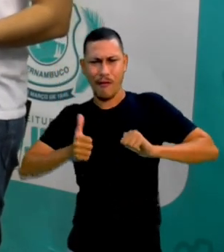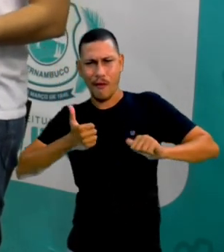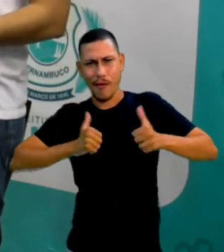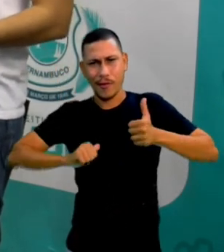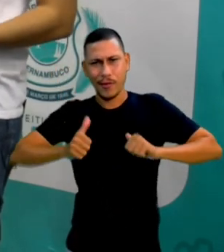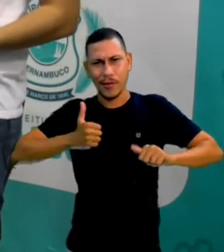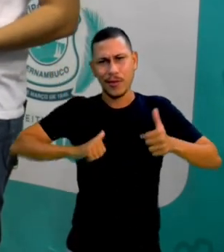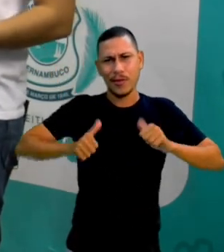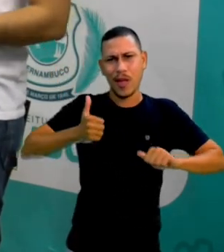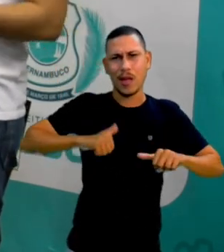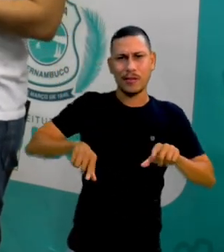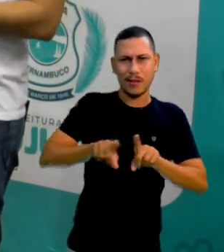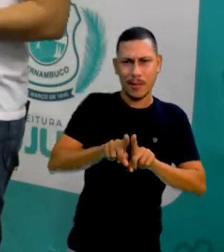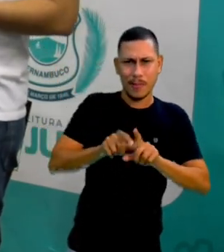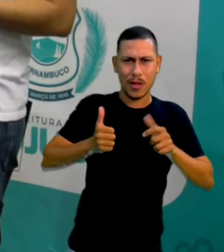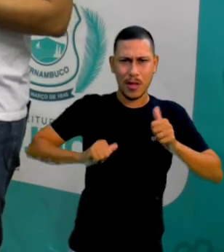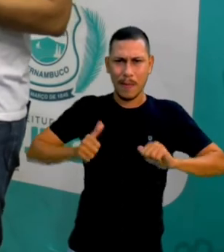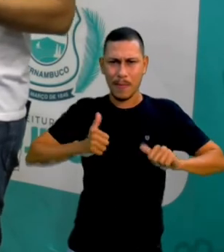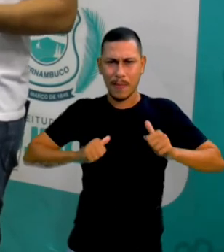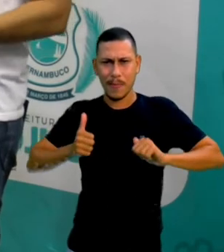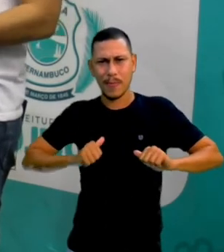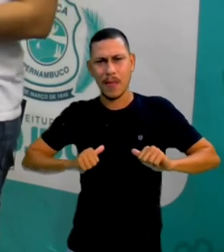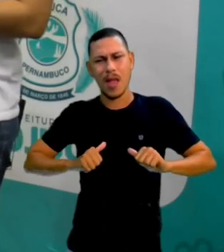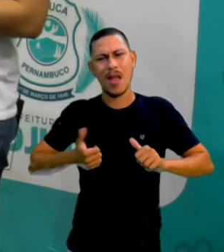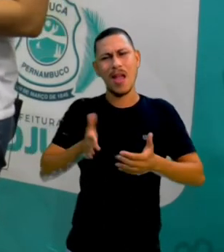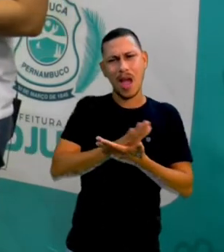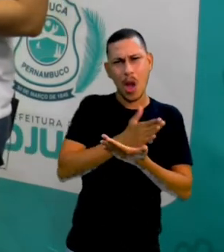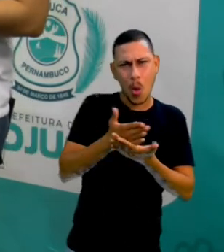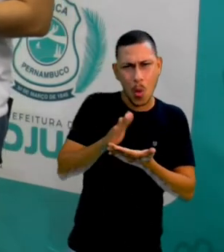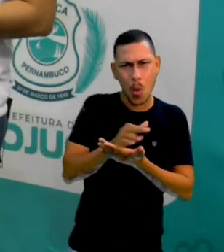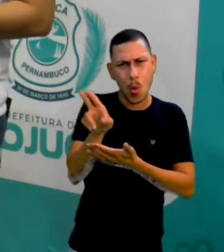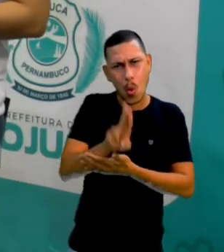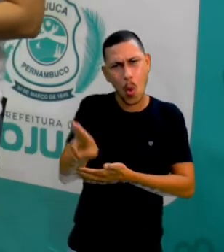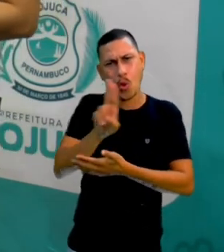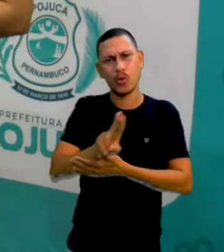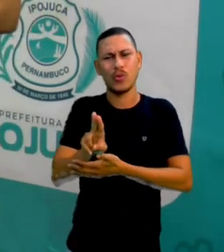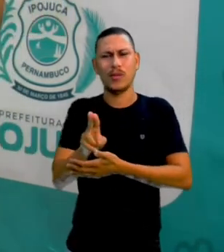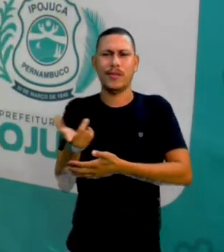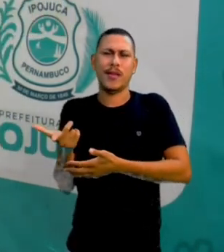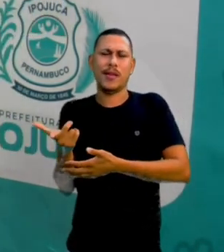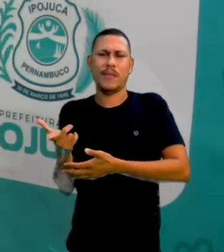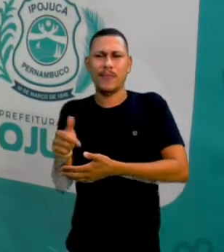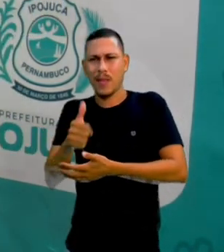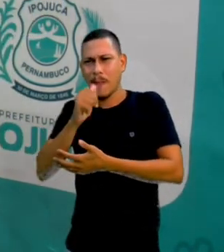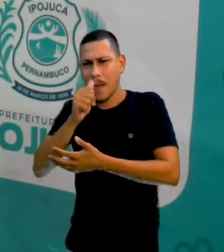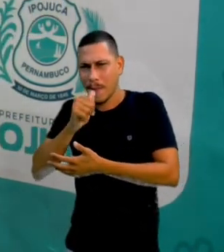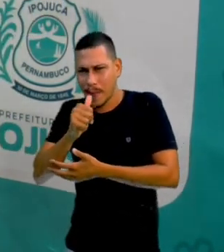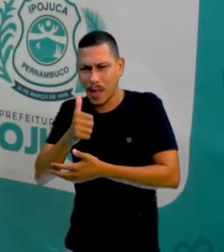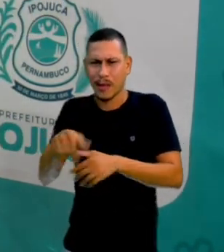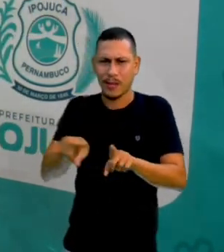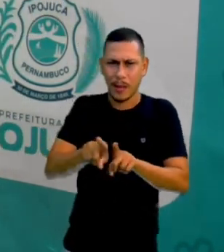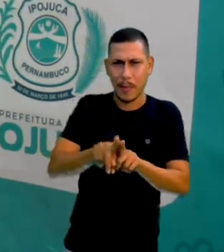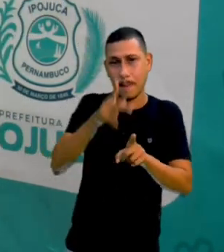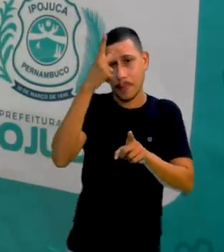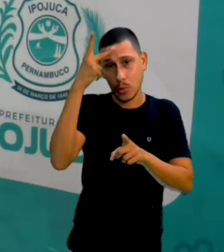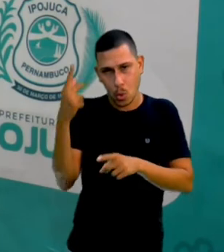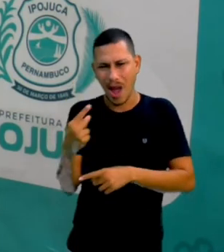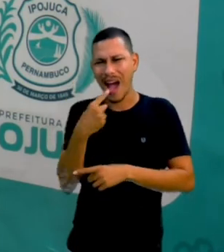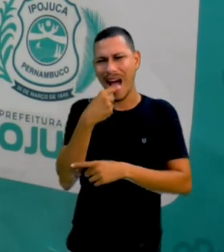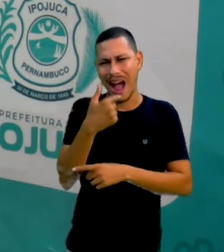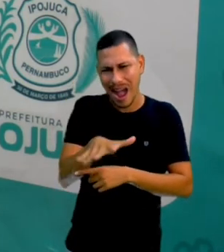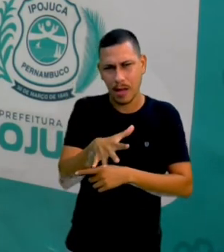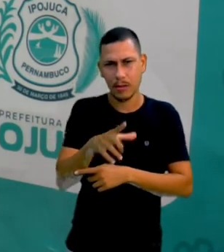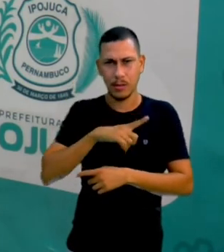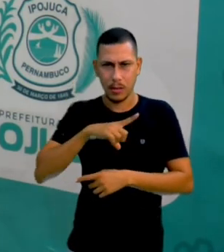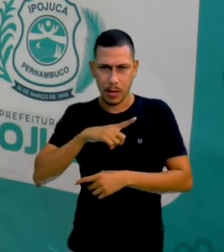tem a questão da depressão e o abuso até mesmo de algumas drogas, né, ou de álcool podem ser comuns com pessoas com bulimia,